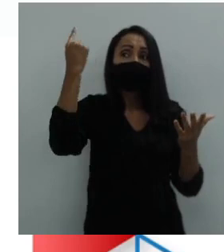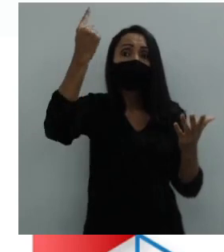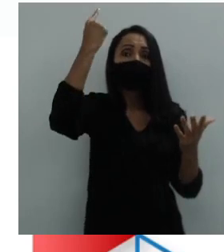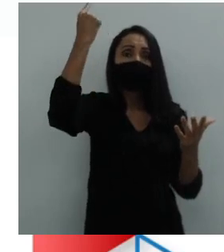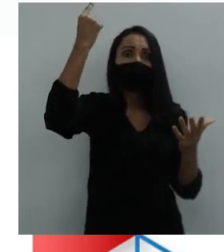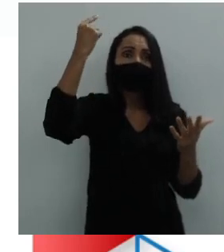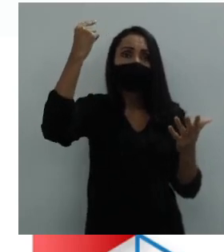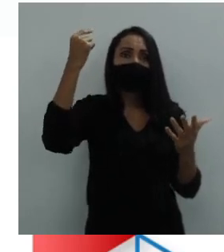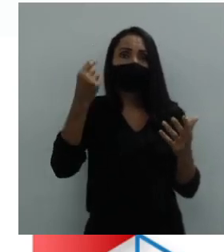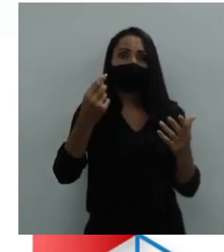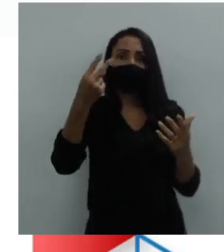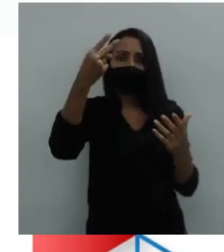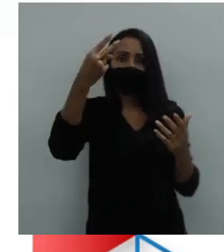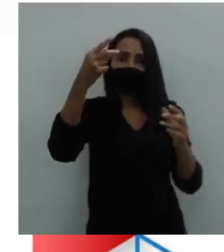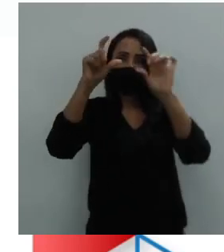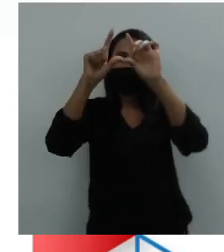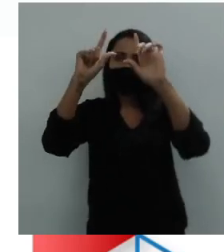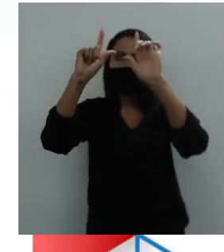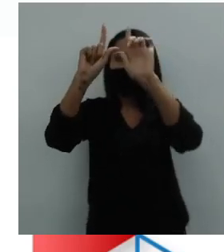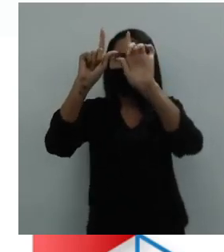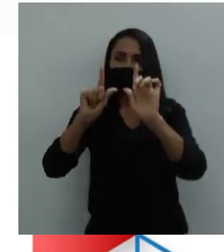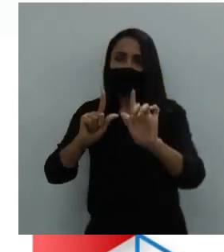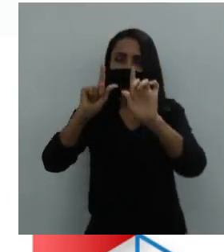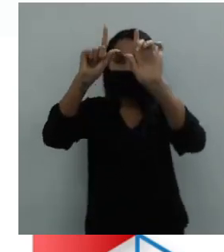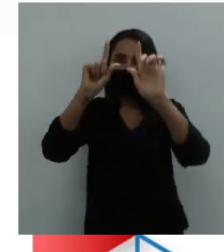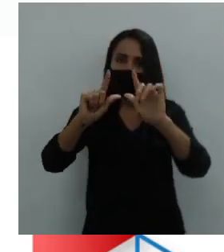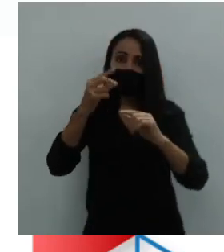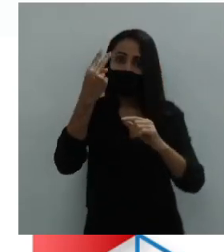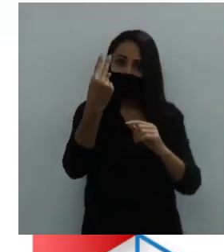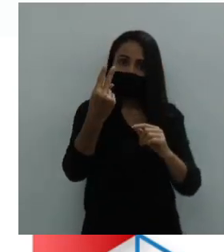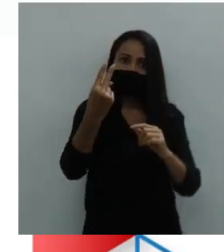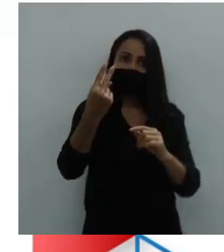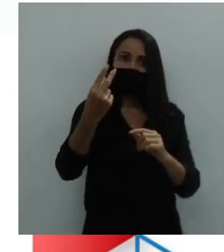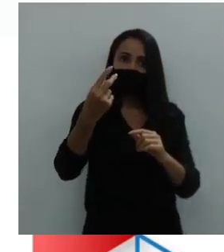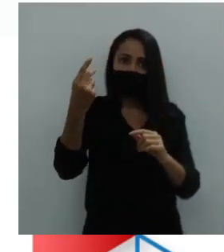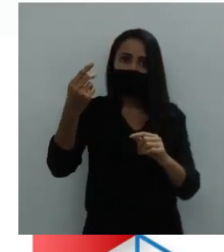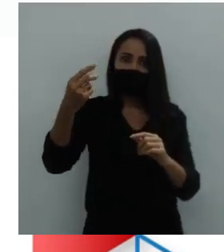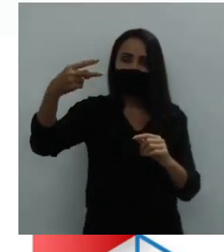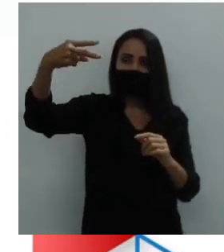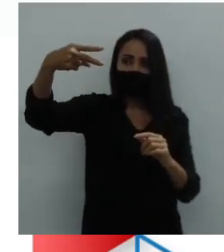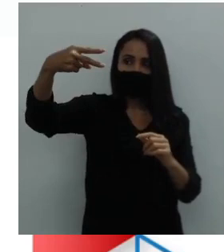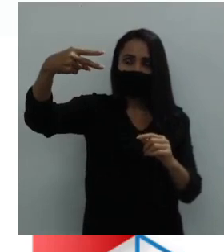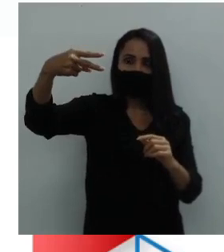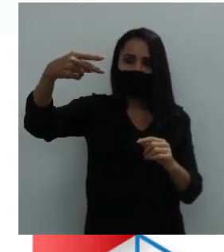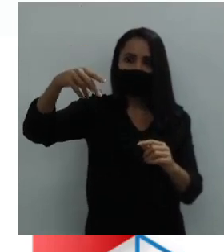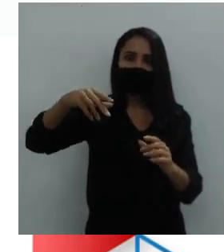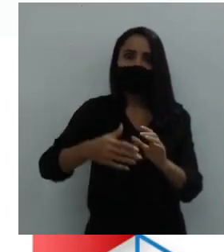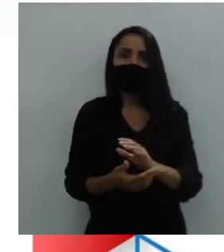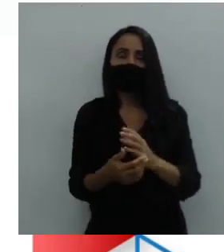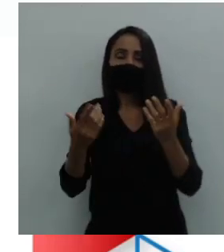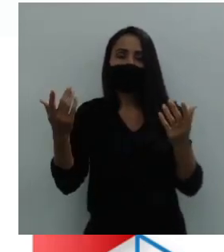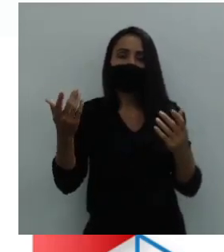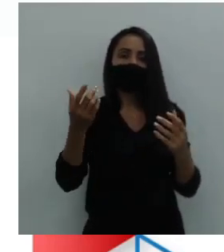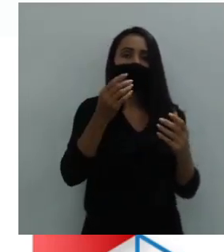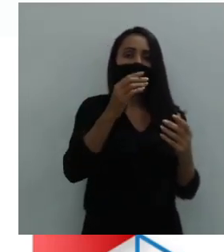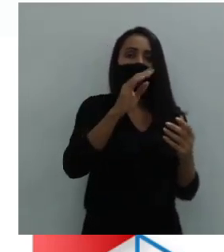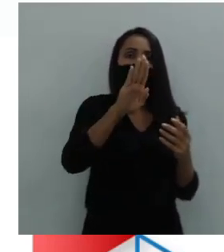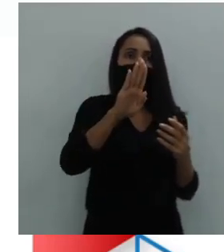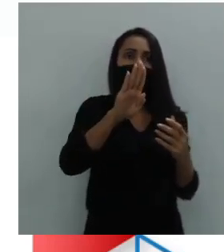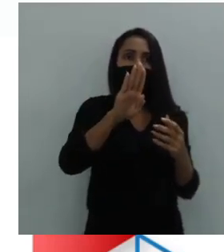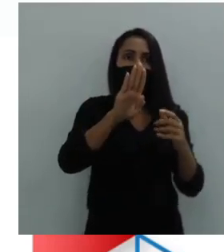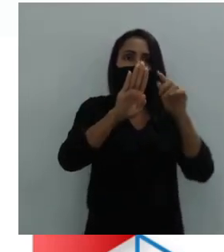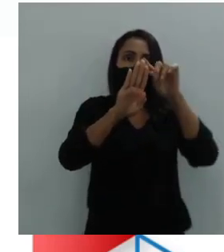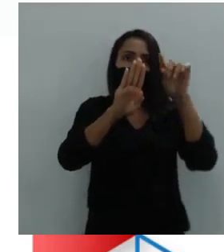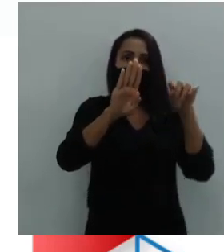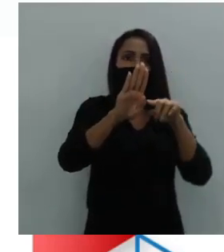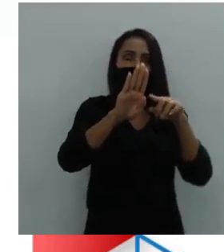dois quadradinhos, então eu vou chamar aí de duas casas decimais, de 2 unidades, tá bom? Então, na letra B, foi para quantos?